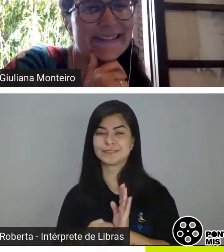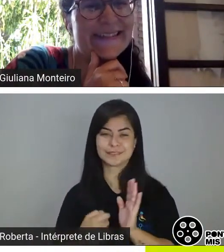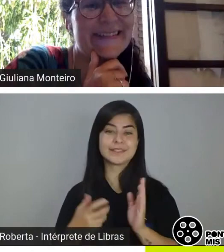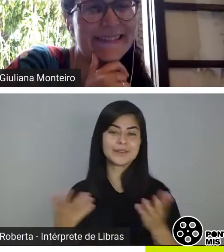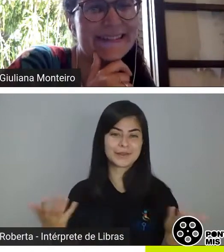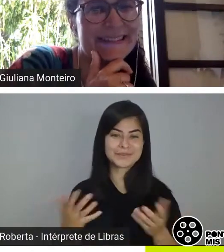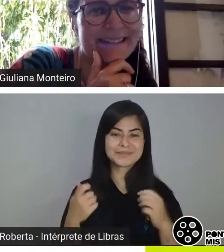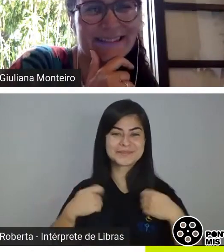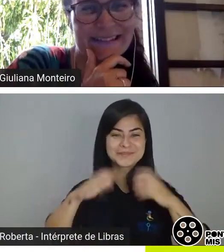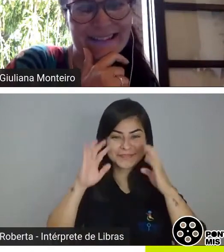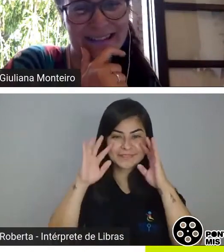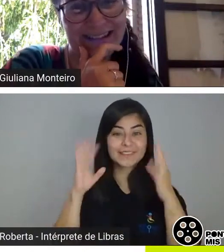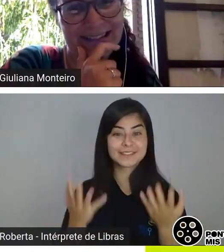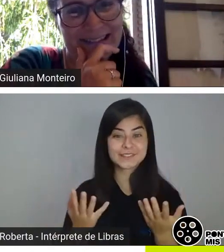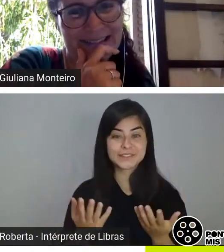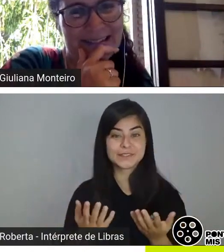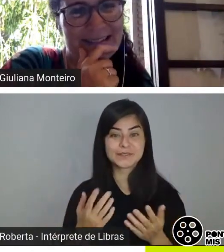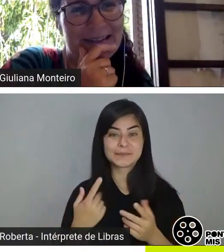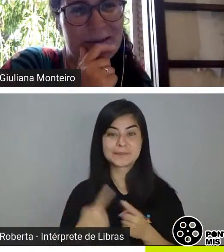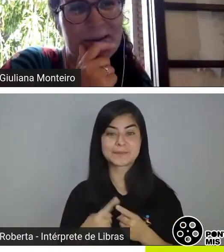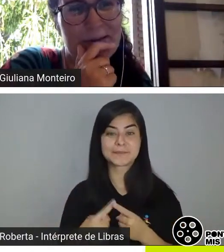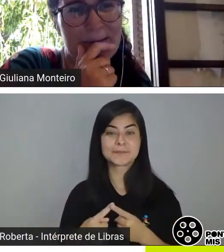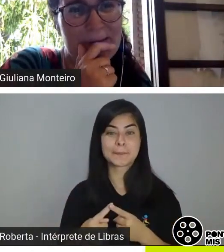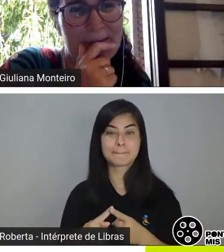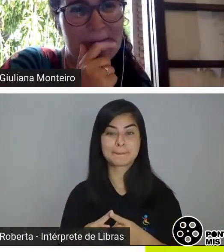que resolver isso aqui, porque não está...